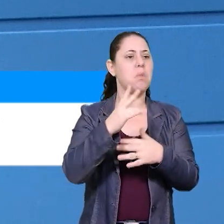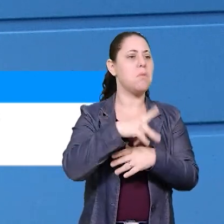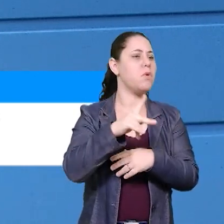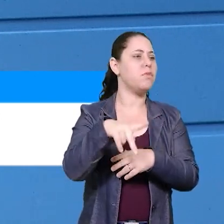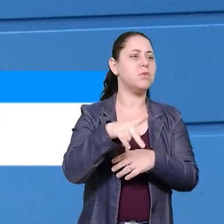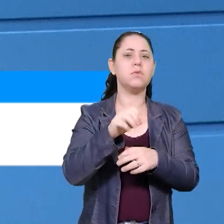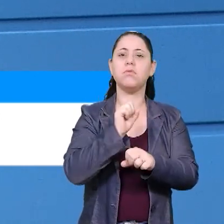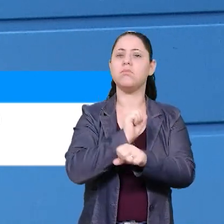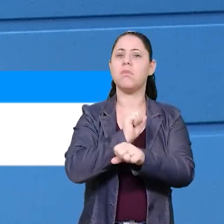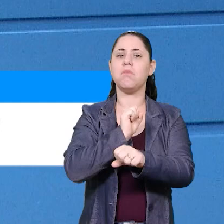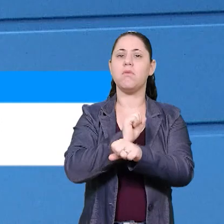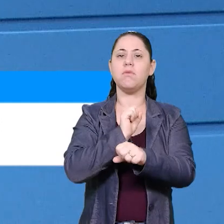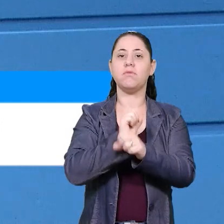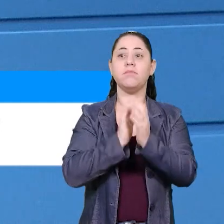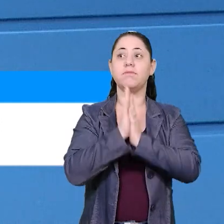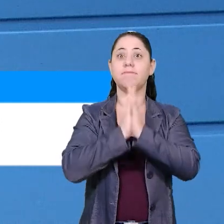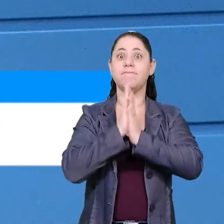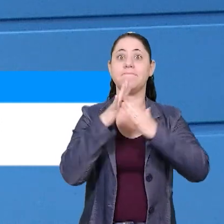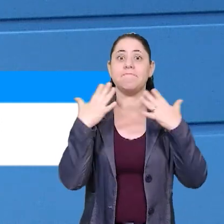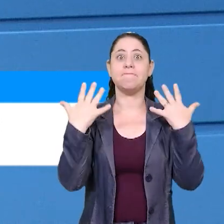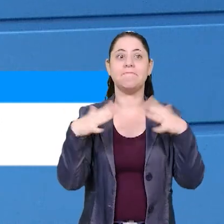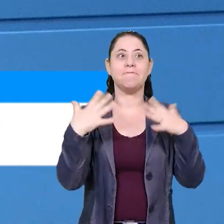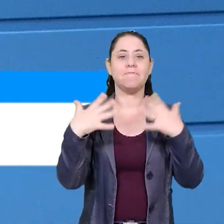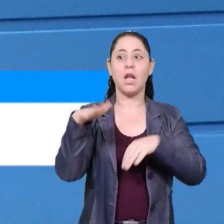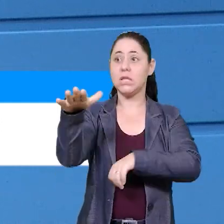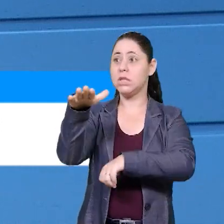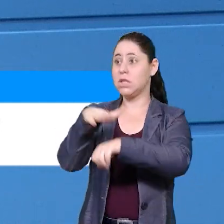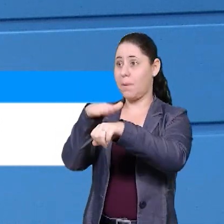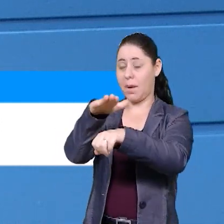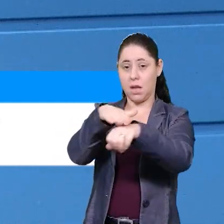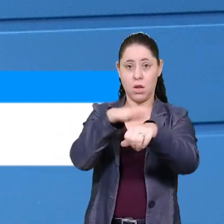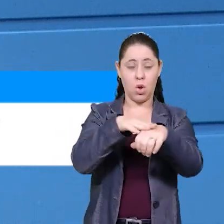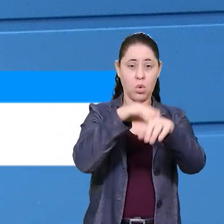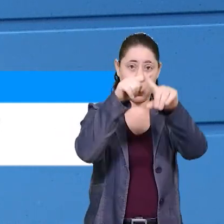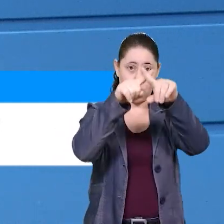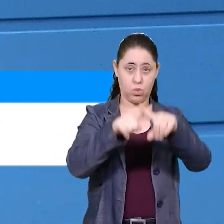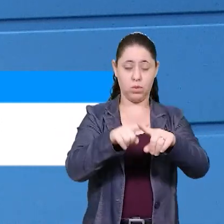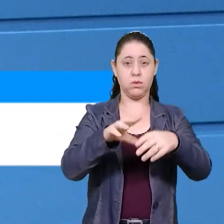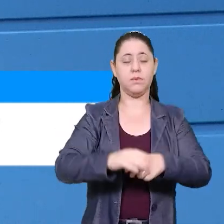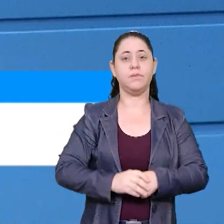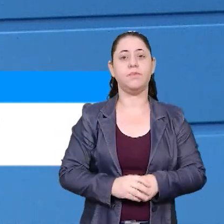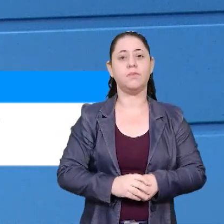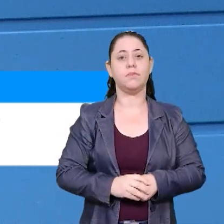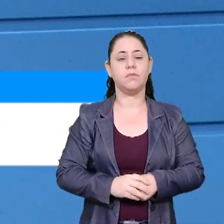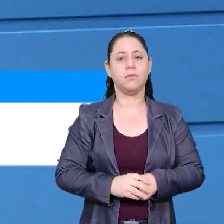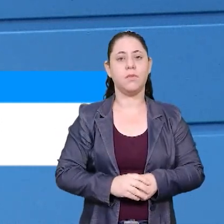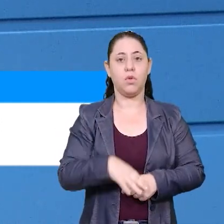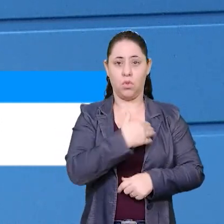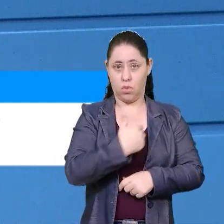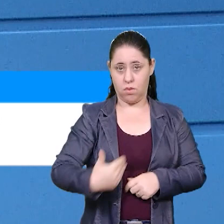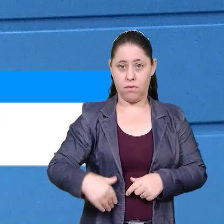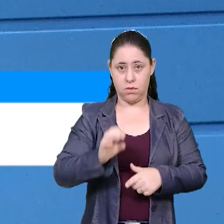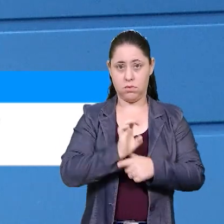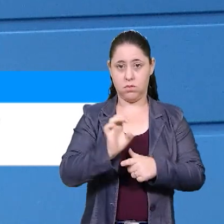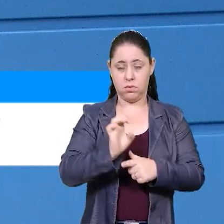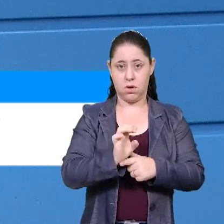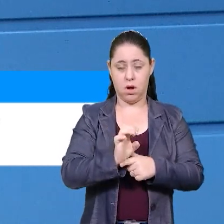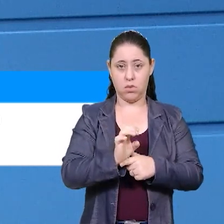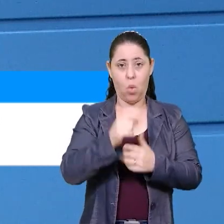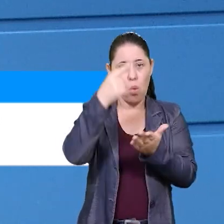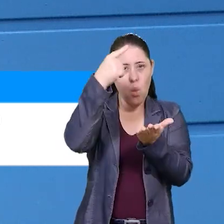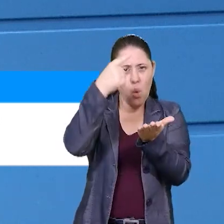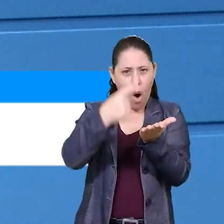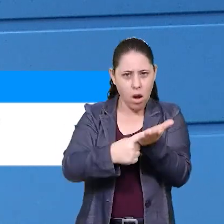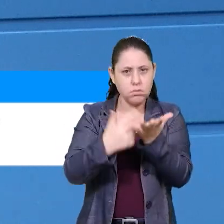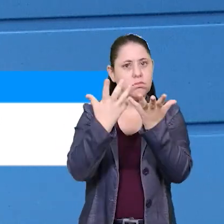esses professores estão aguardando ansiosamente uma próxima chamada dos concursados. O governo do